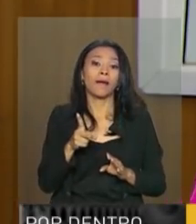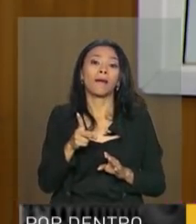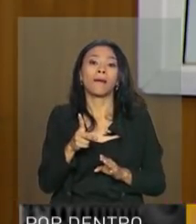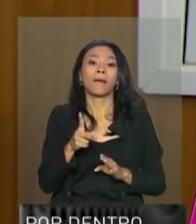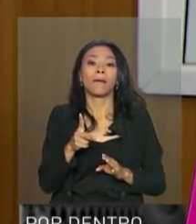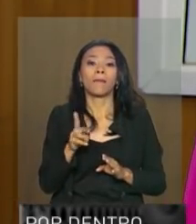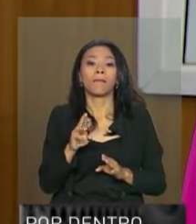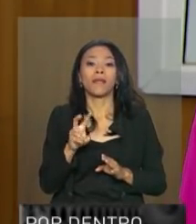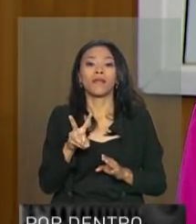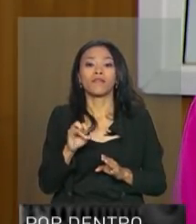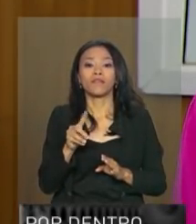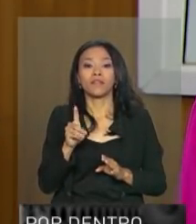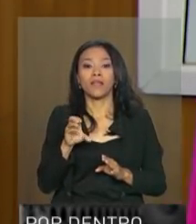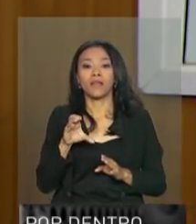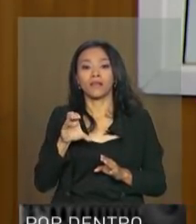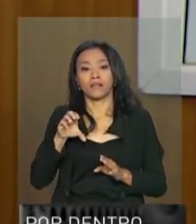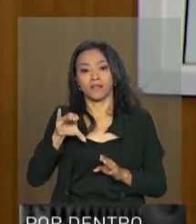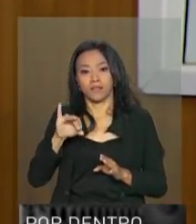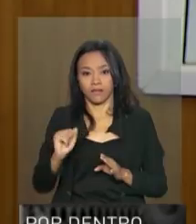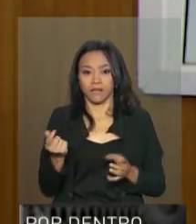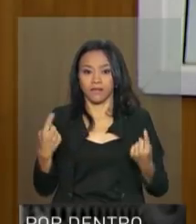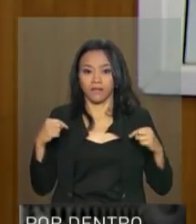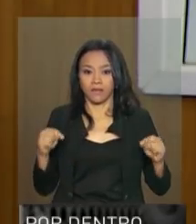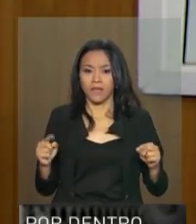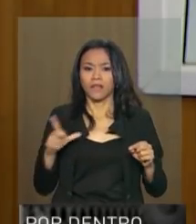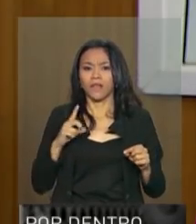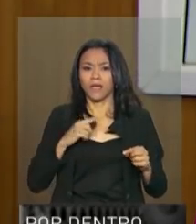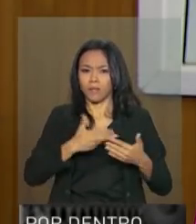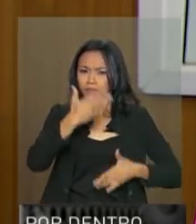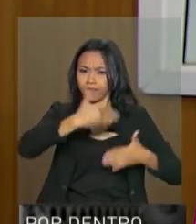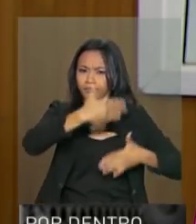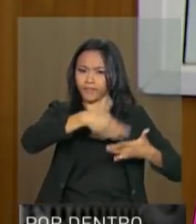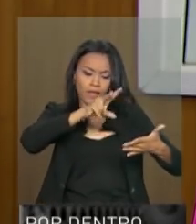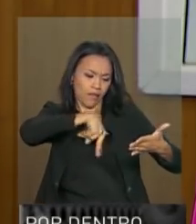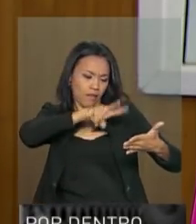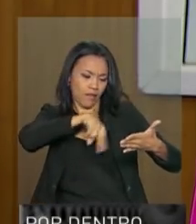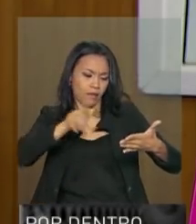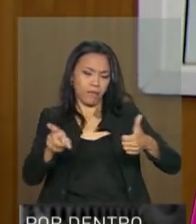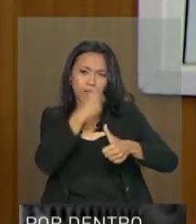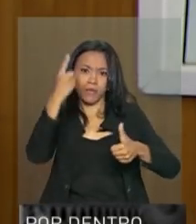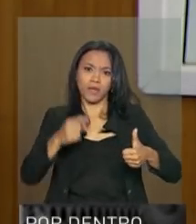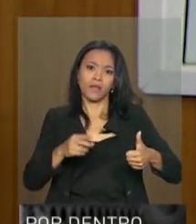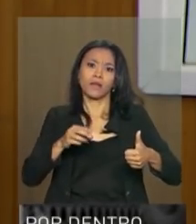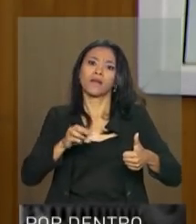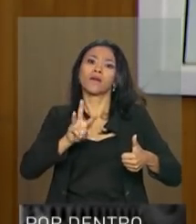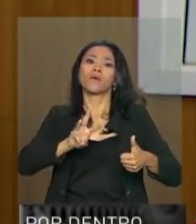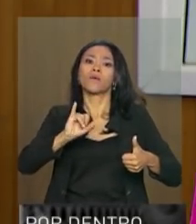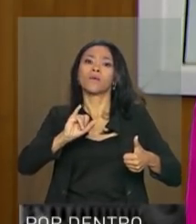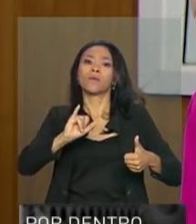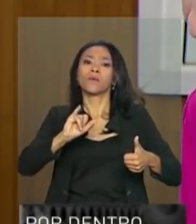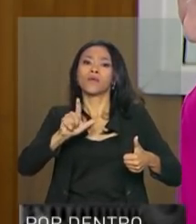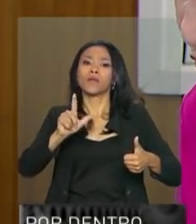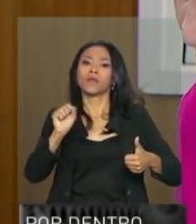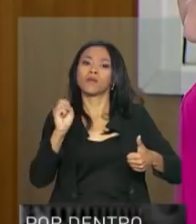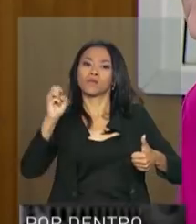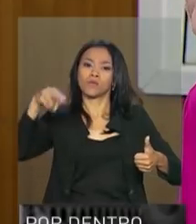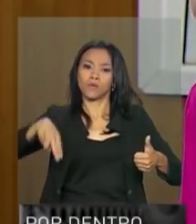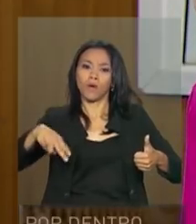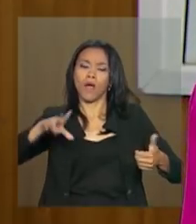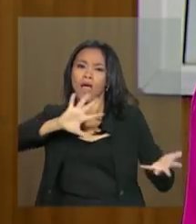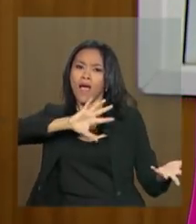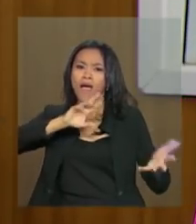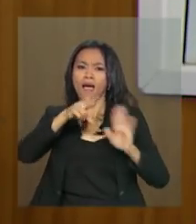algumas interações, né, pelas redes sociais. A primeira é do Wilson Ferreira Lima. A regra de transição idade